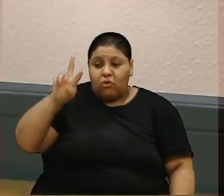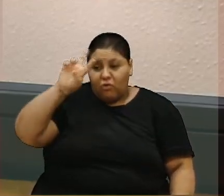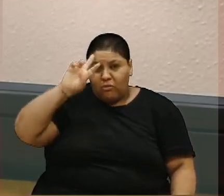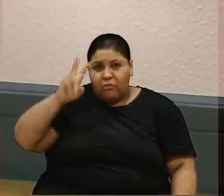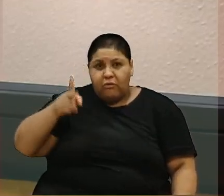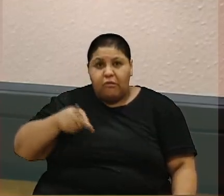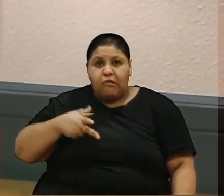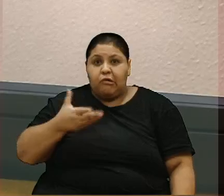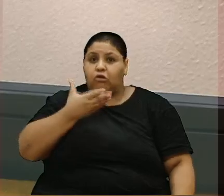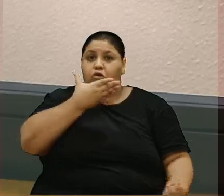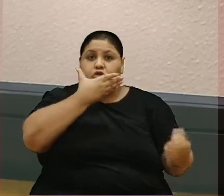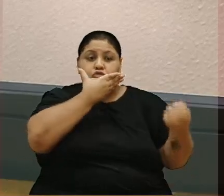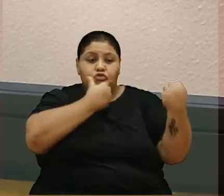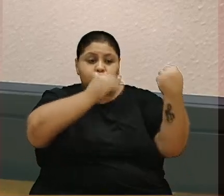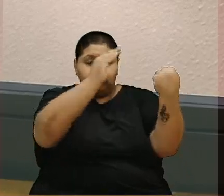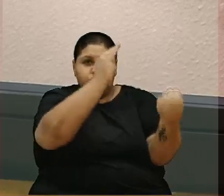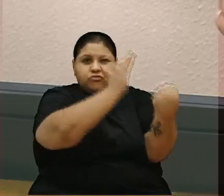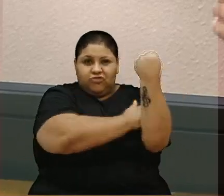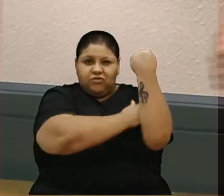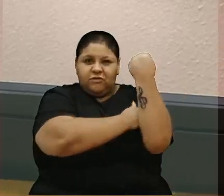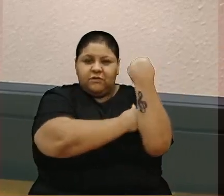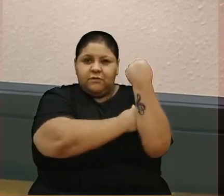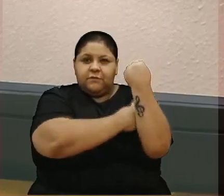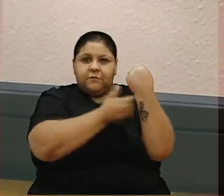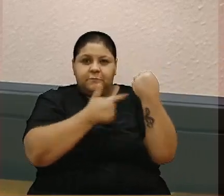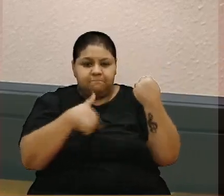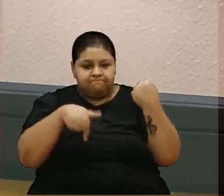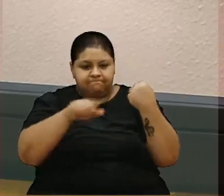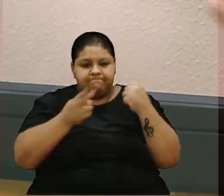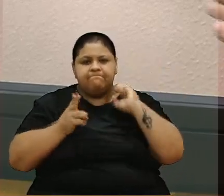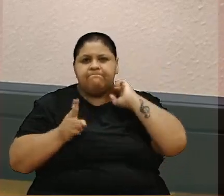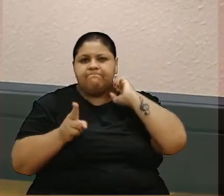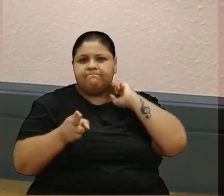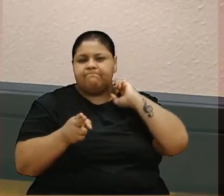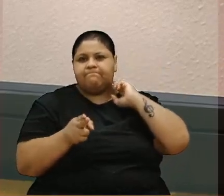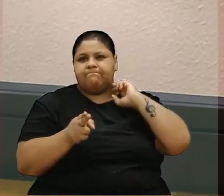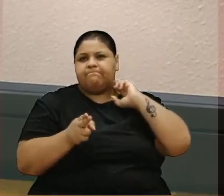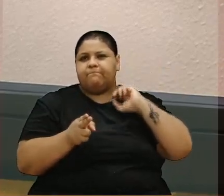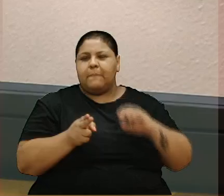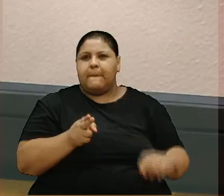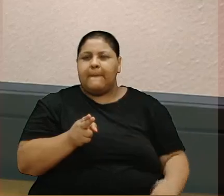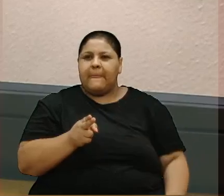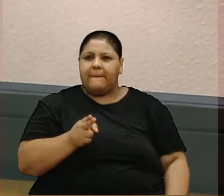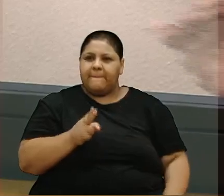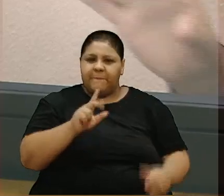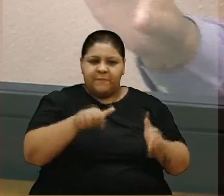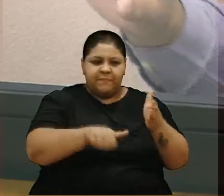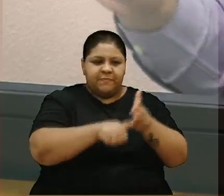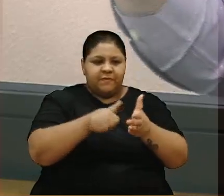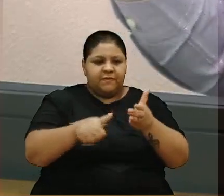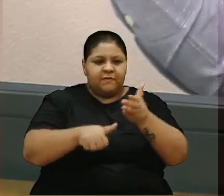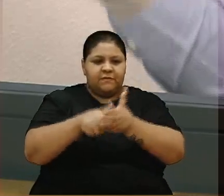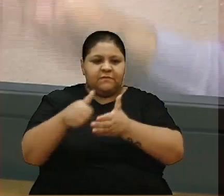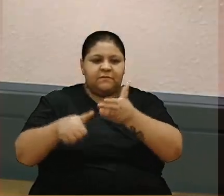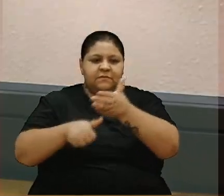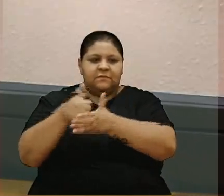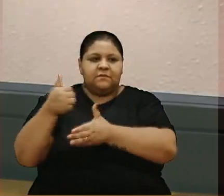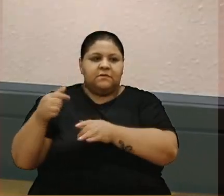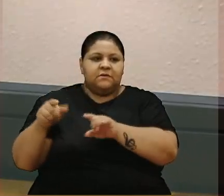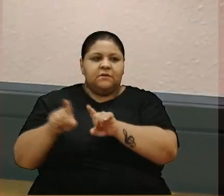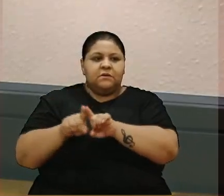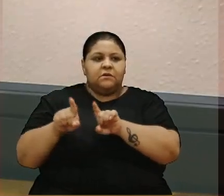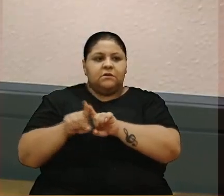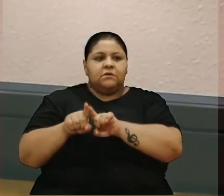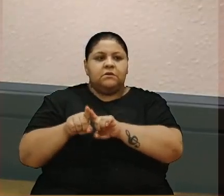reconhecer o nosso machismo, os machismos nossos de cada dia, e melhorando. Fui execrado